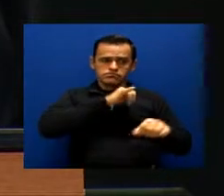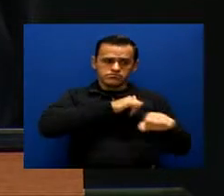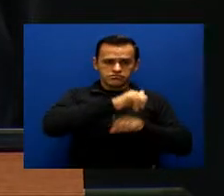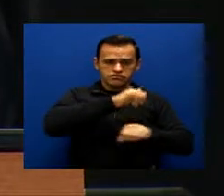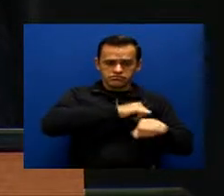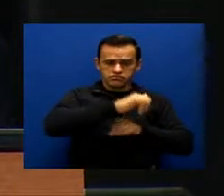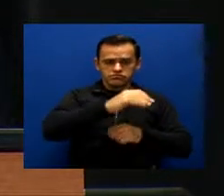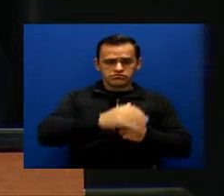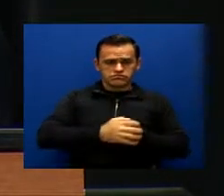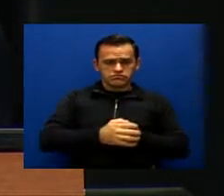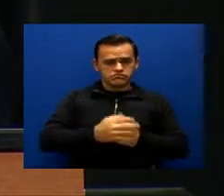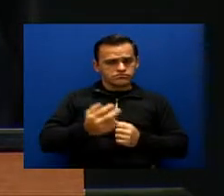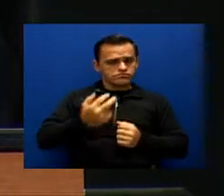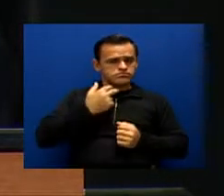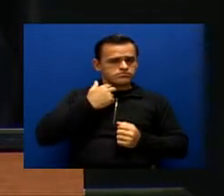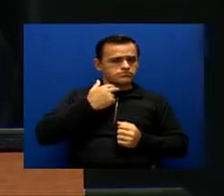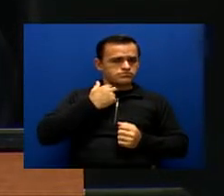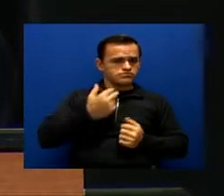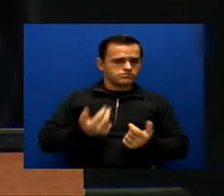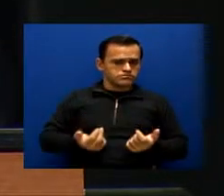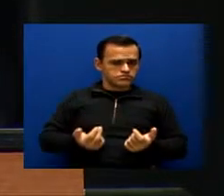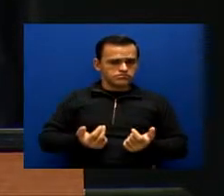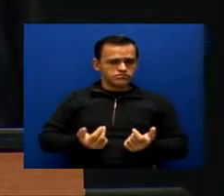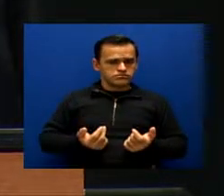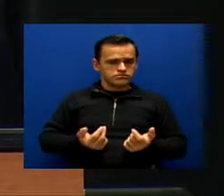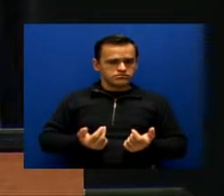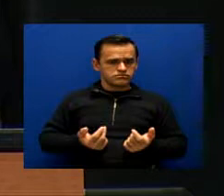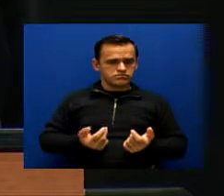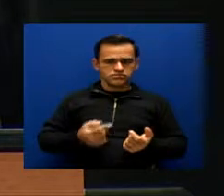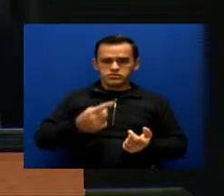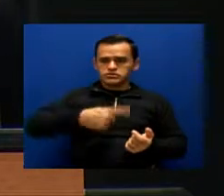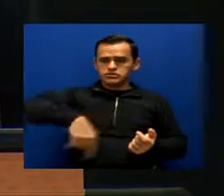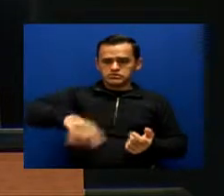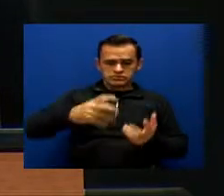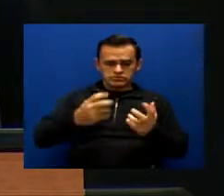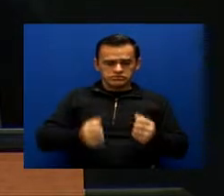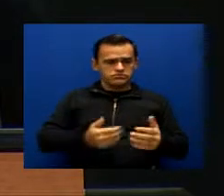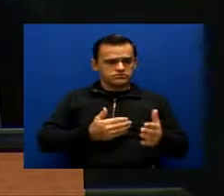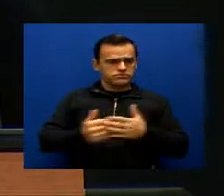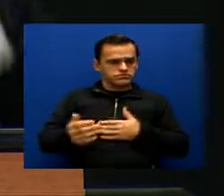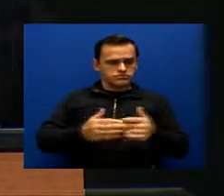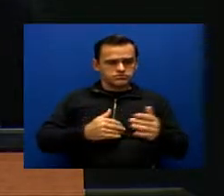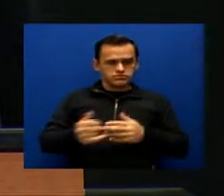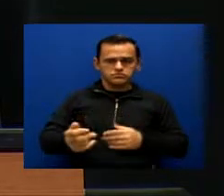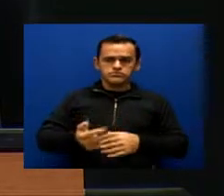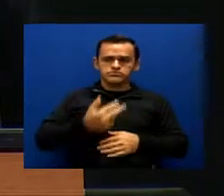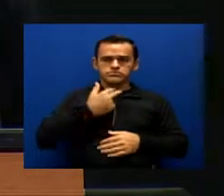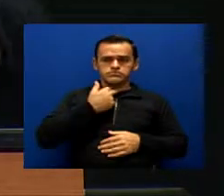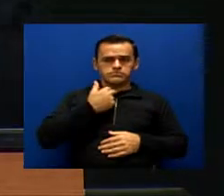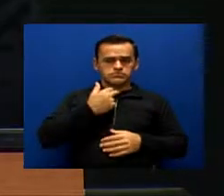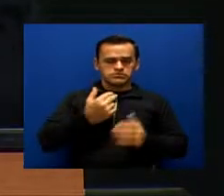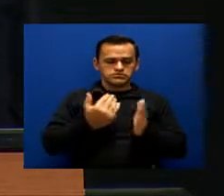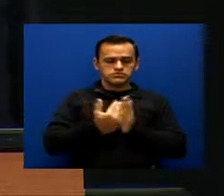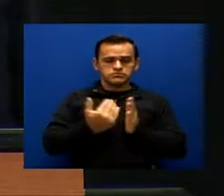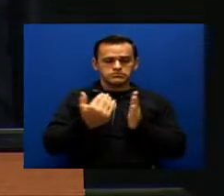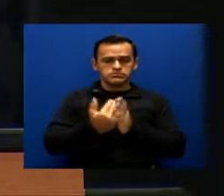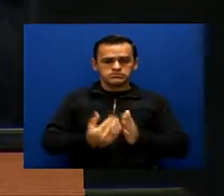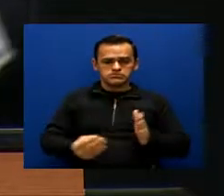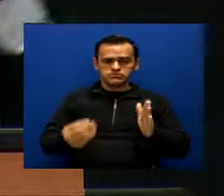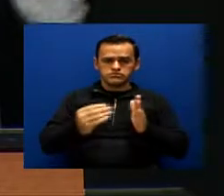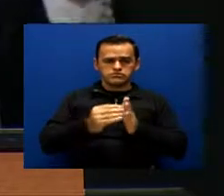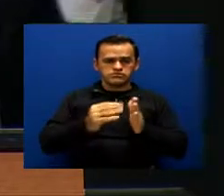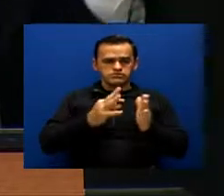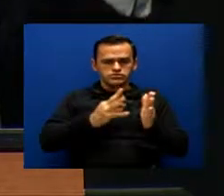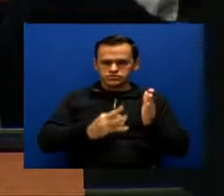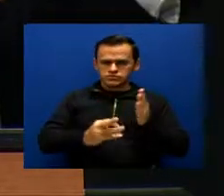sorocabana. Isso não pode acontecer. E nós não podemos permitir isso. Então, vereador Hudson Pessina, o que eu acrescento? Eu mantenho todos